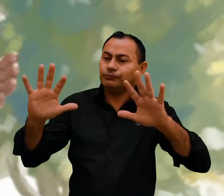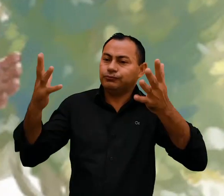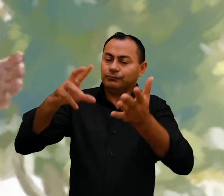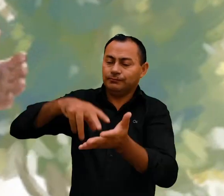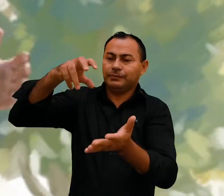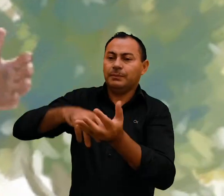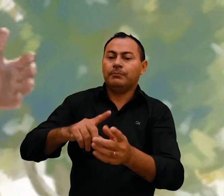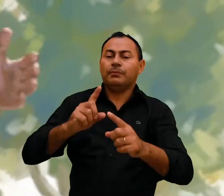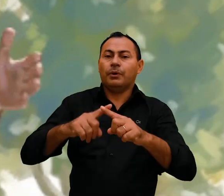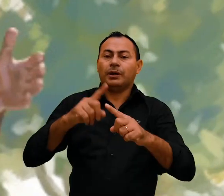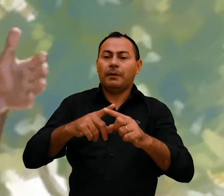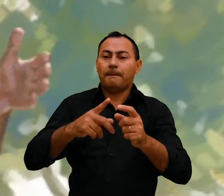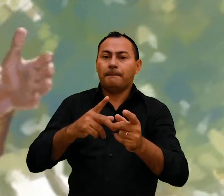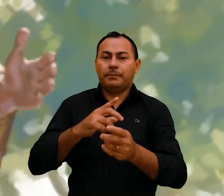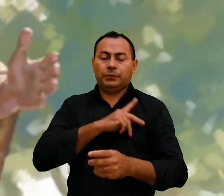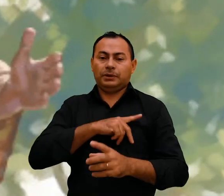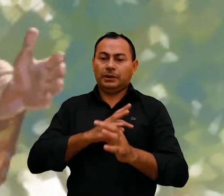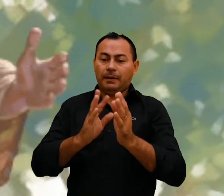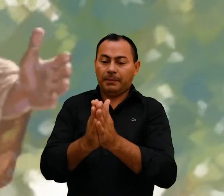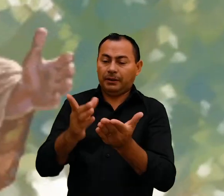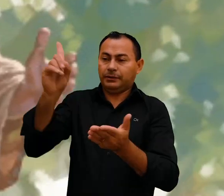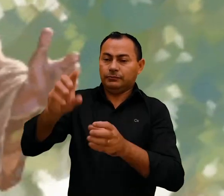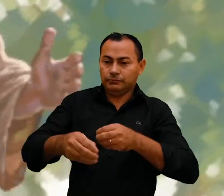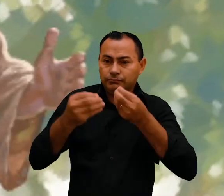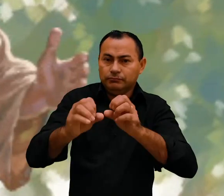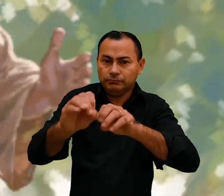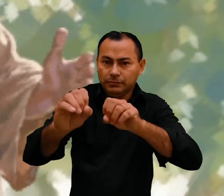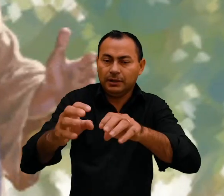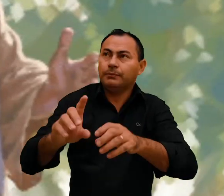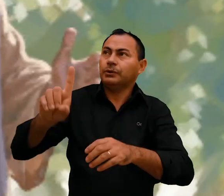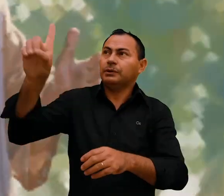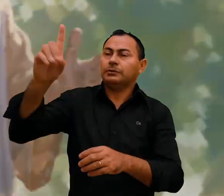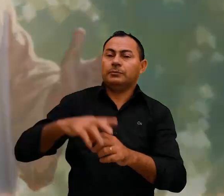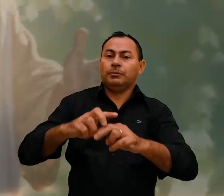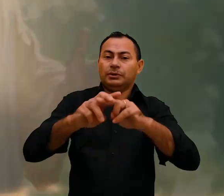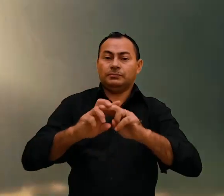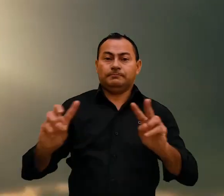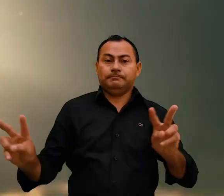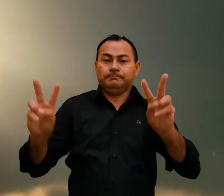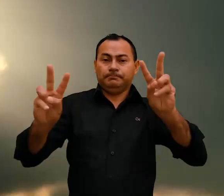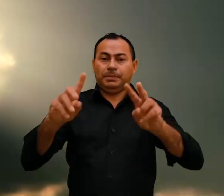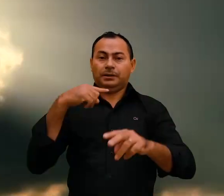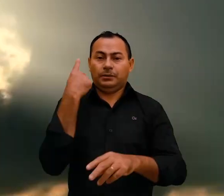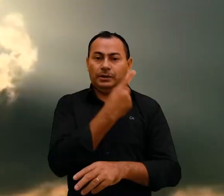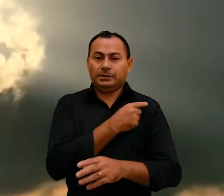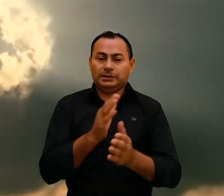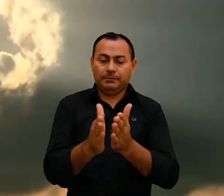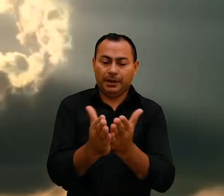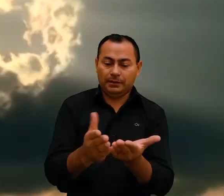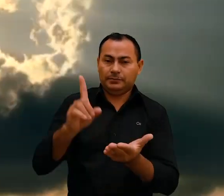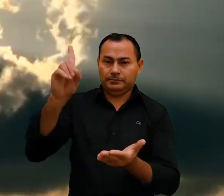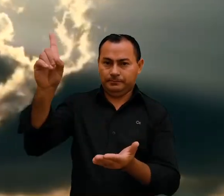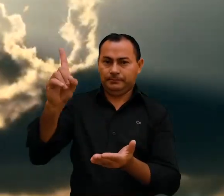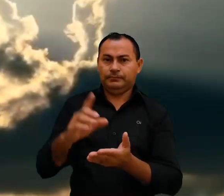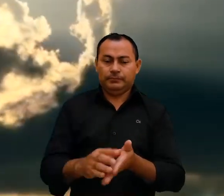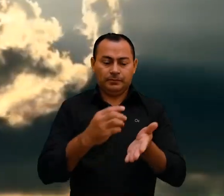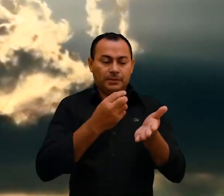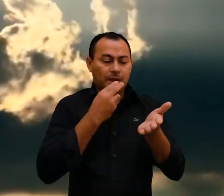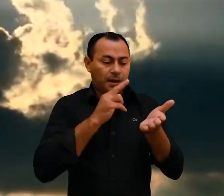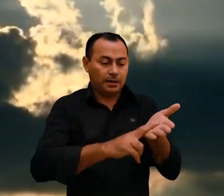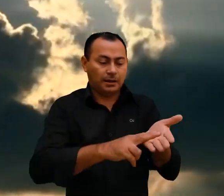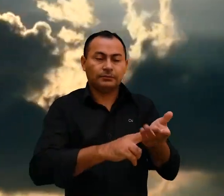toda a escritura foi dado por Deus através do processo de inspiração e por isso ela é valiosa para nós